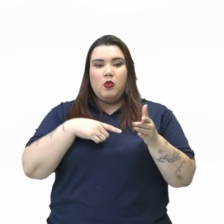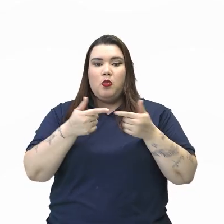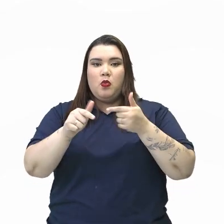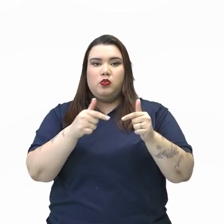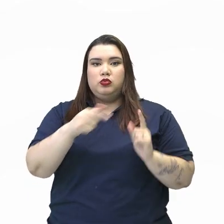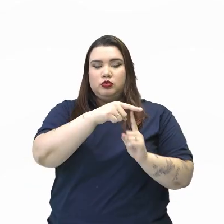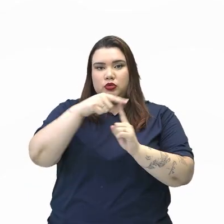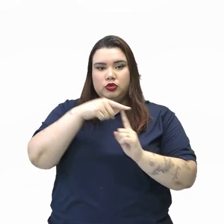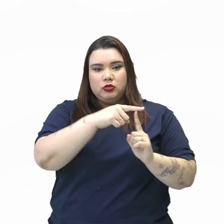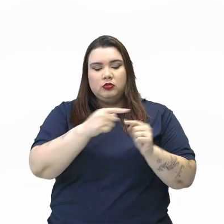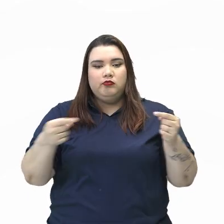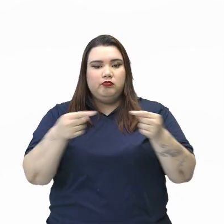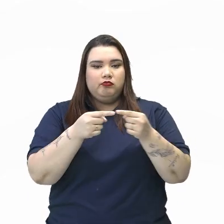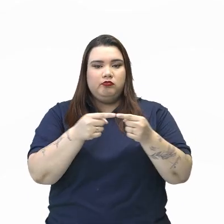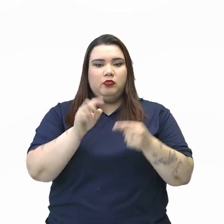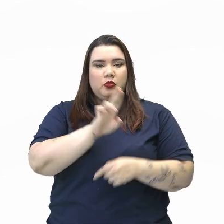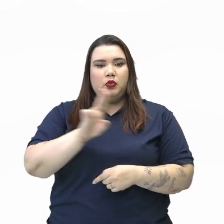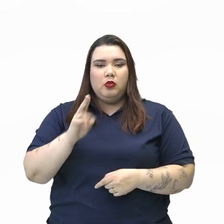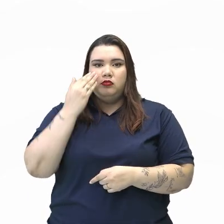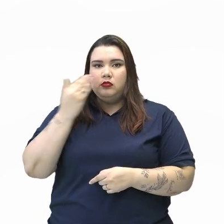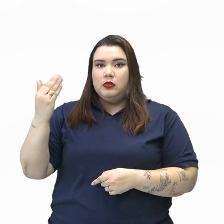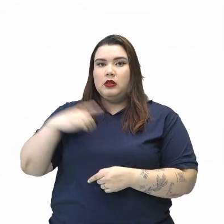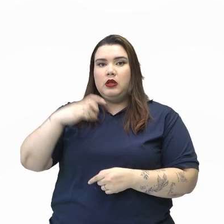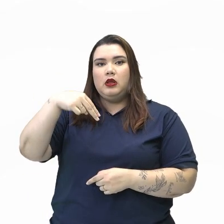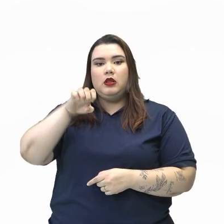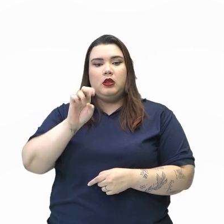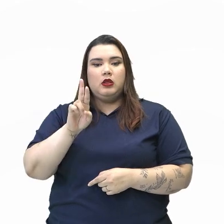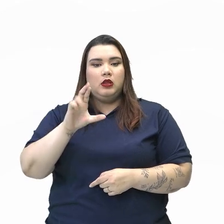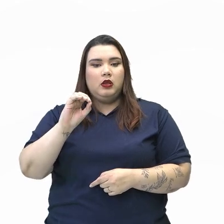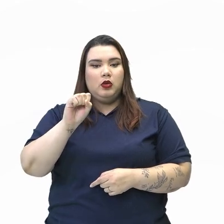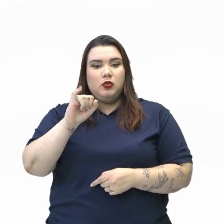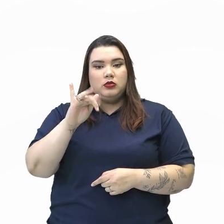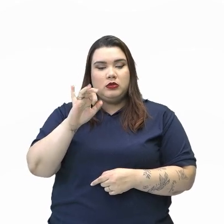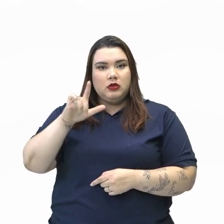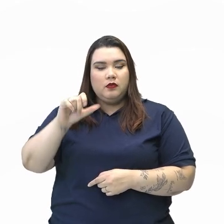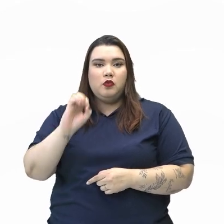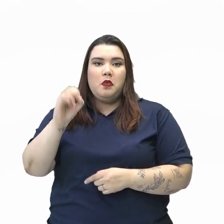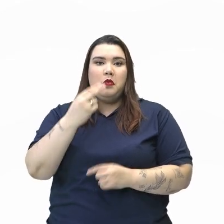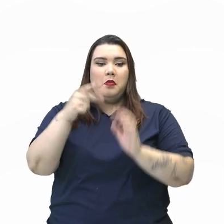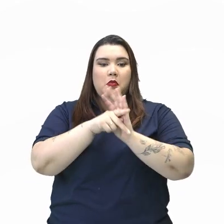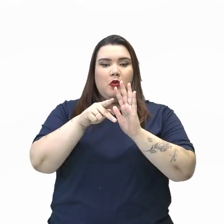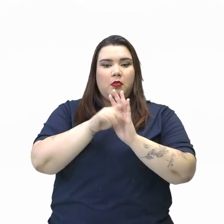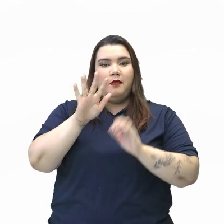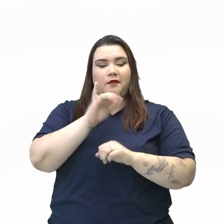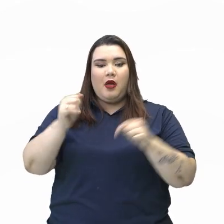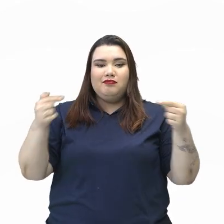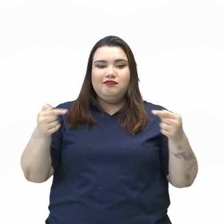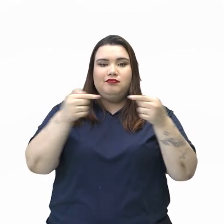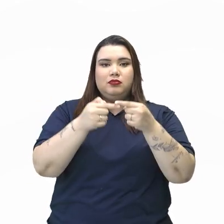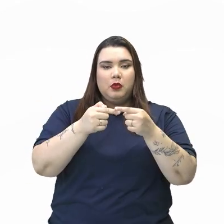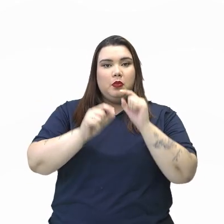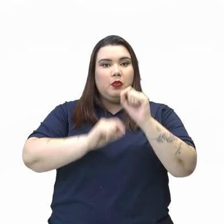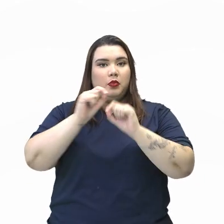outros tecidos, né, como os neurônios, né, neurosífilis, ou a sífilis cardiovascular, que vai acometer aí